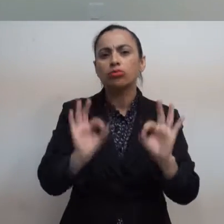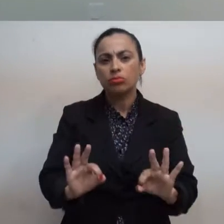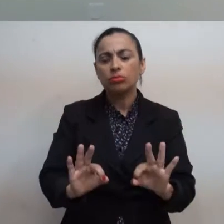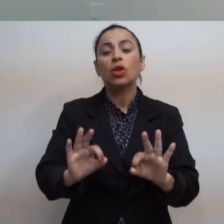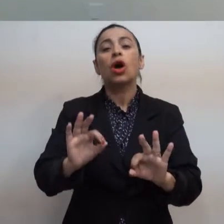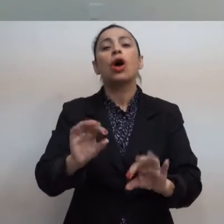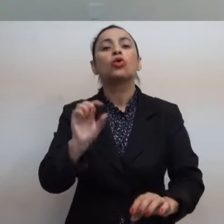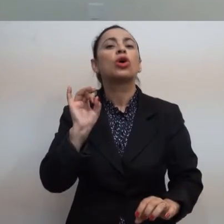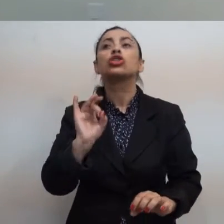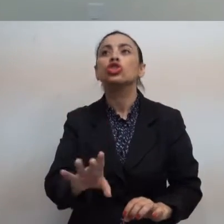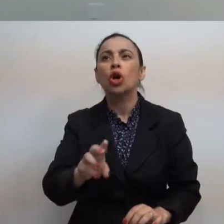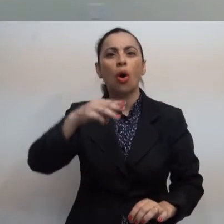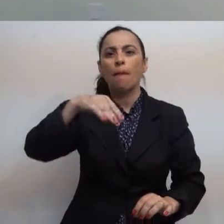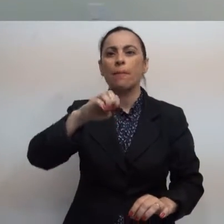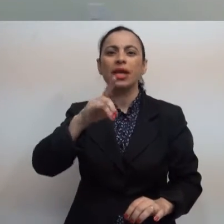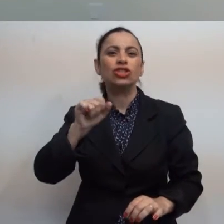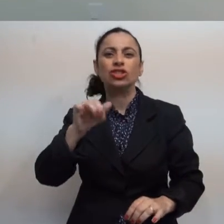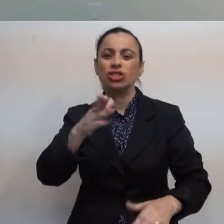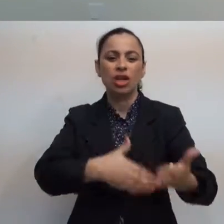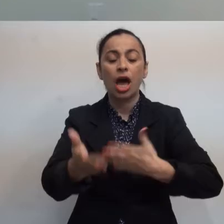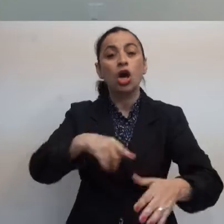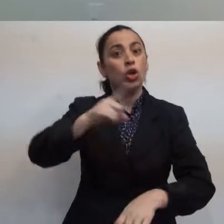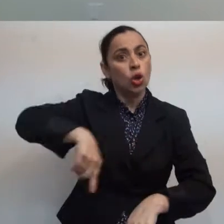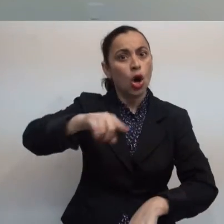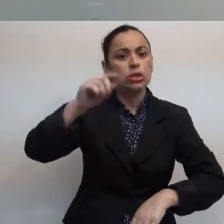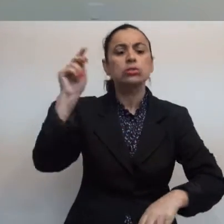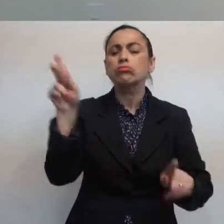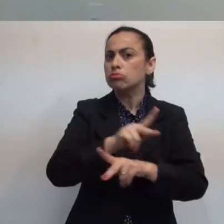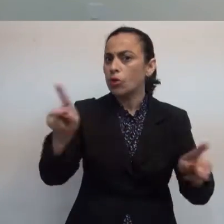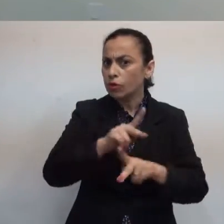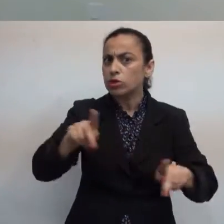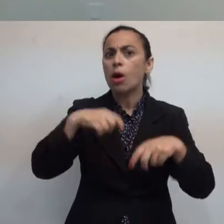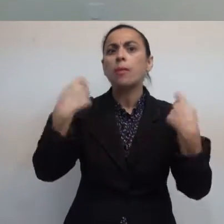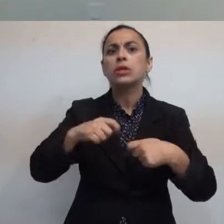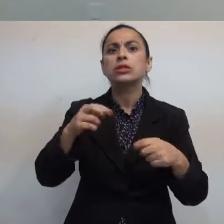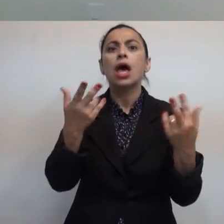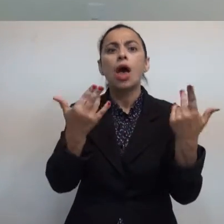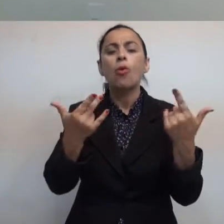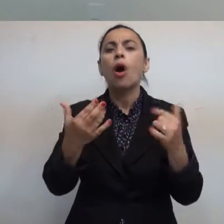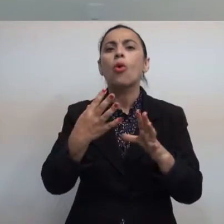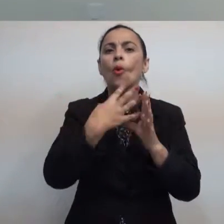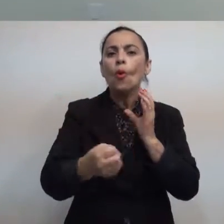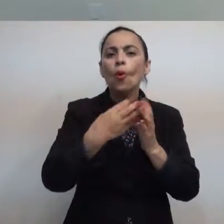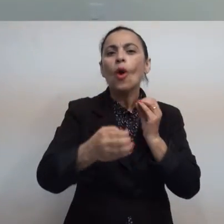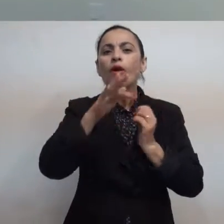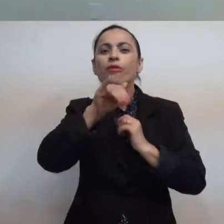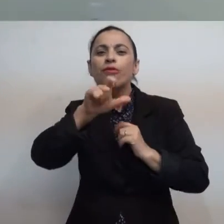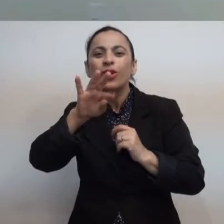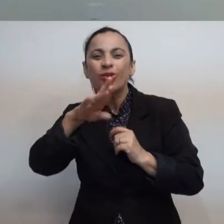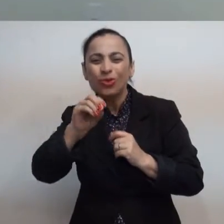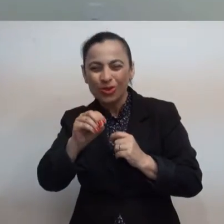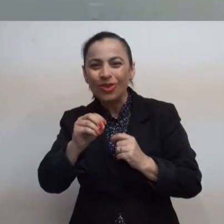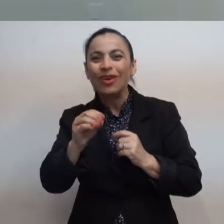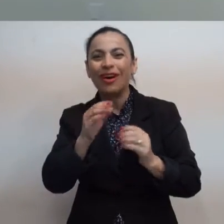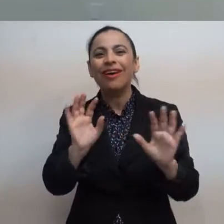poderoso do que só mediar. Nós, enquanto docentes, nós temos que ser quase um